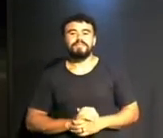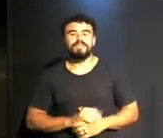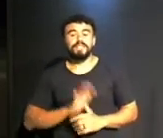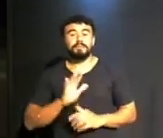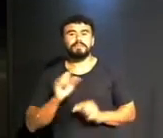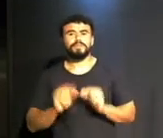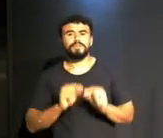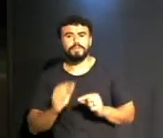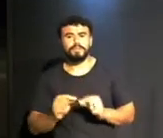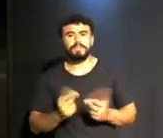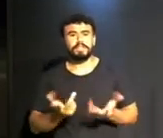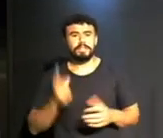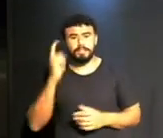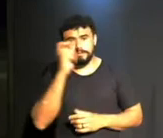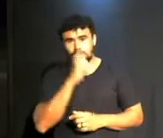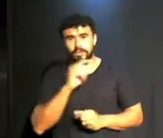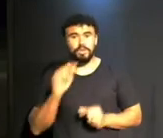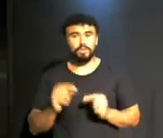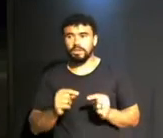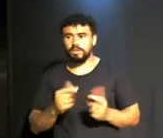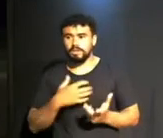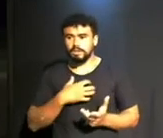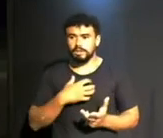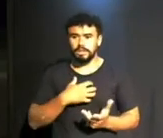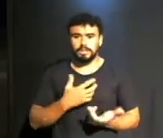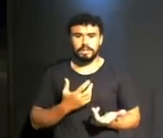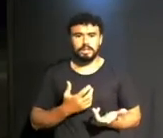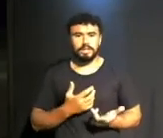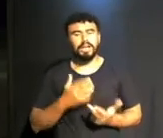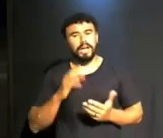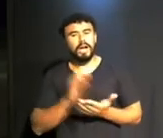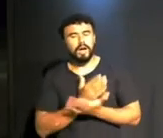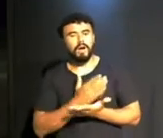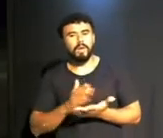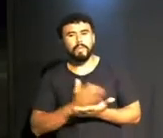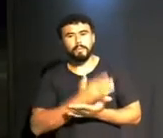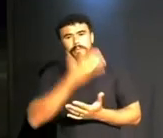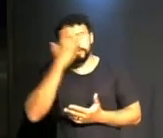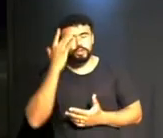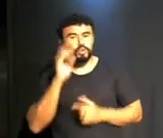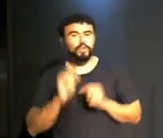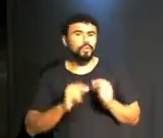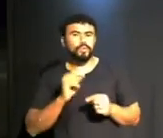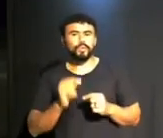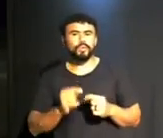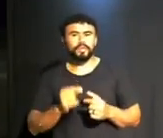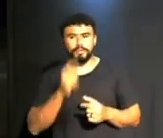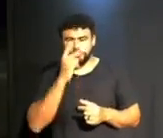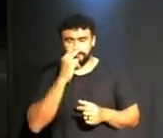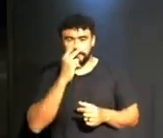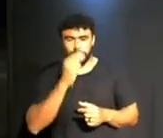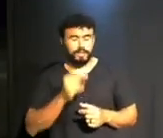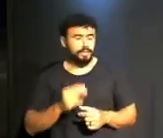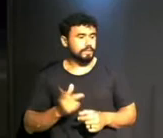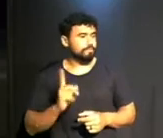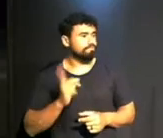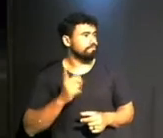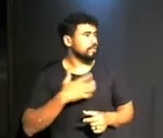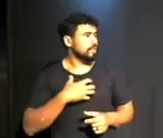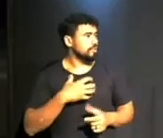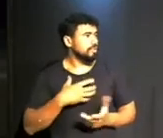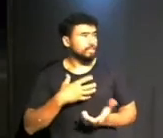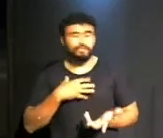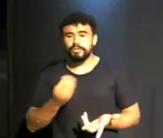grande questão aqui é a dificuldade de se sentir Amado que tem muitas pessoas que vivem uma Órfã dade